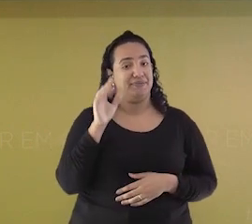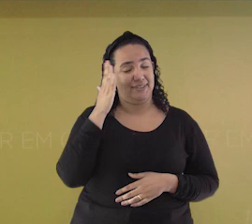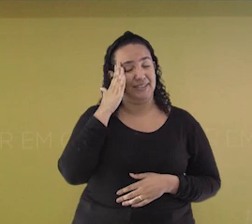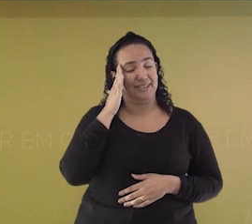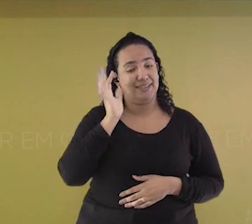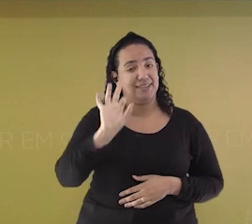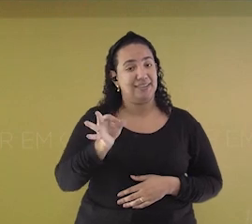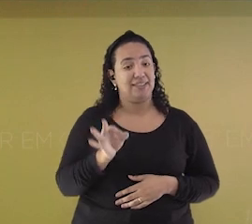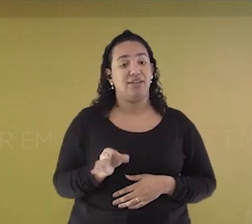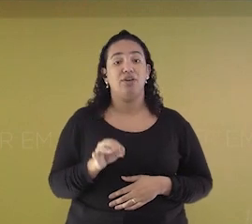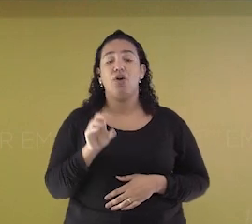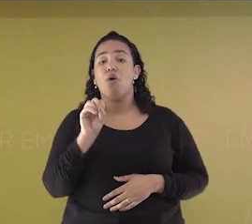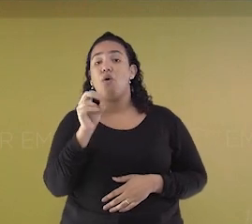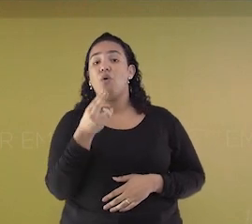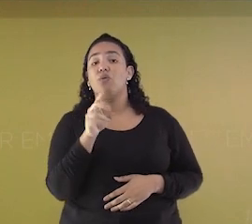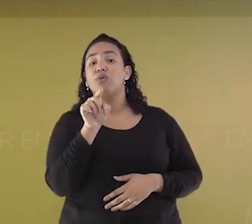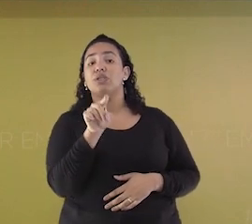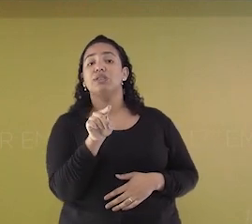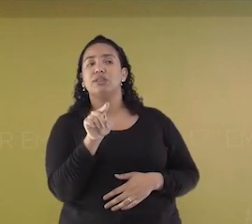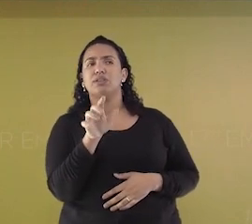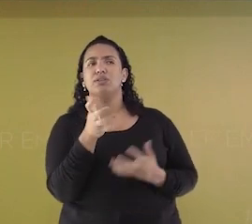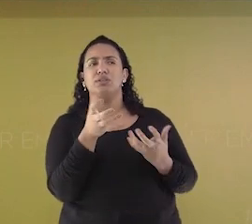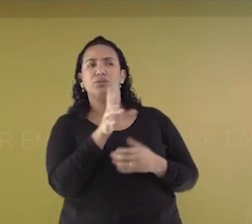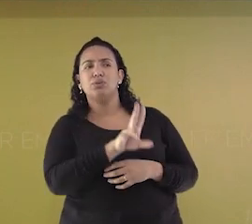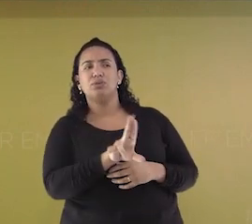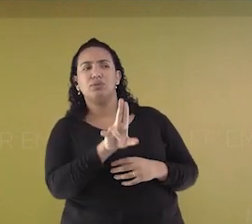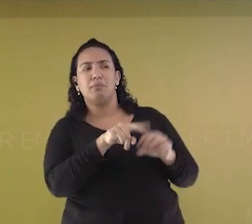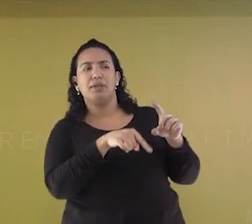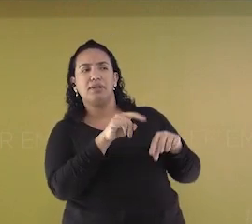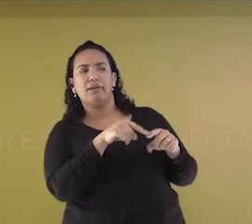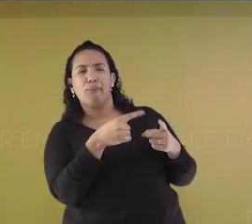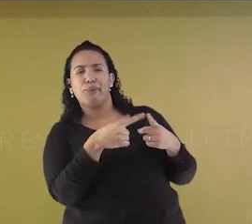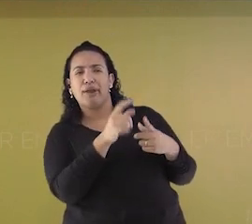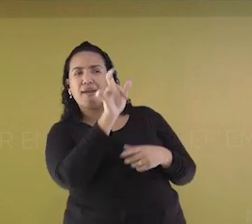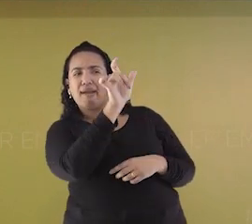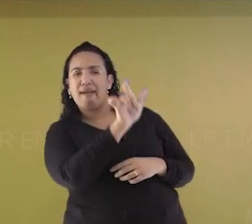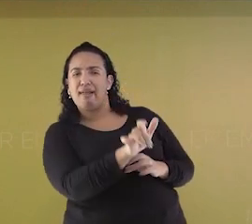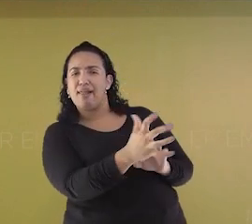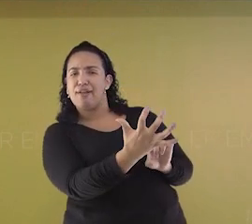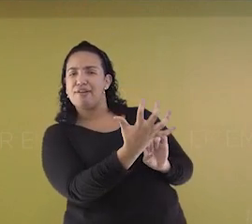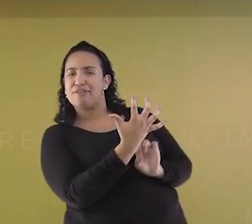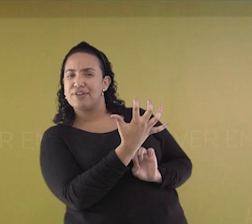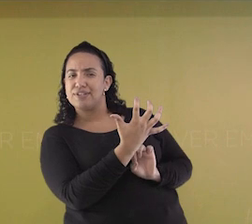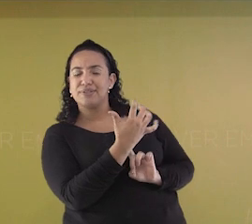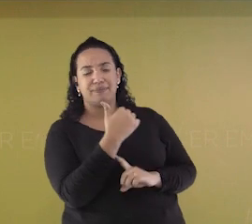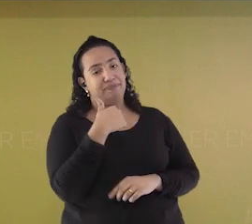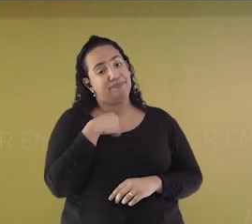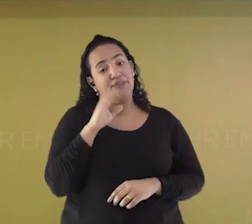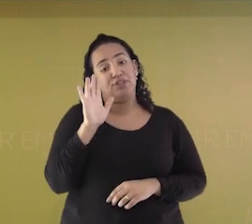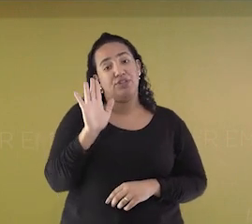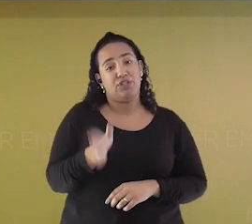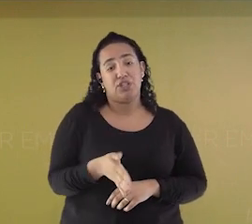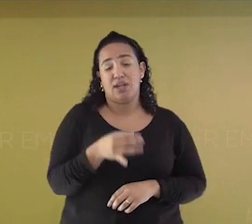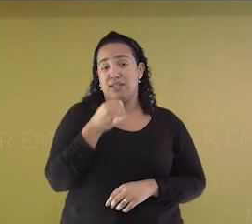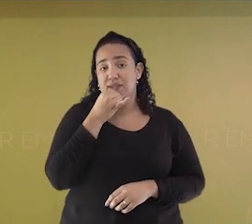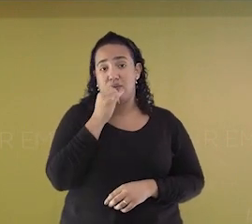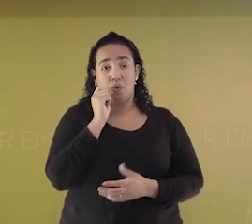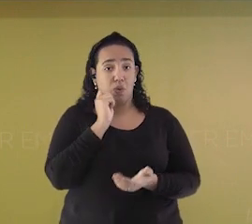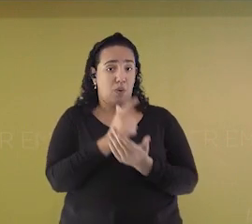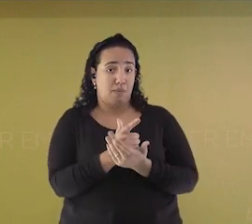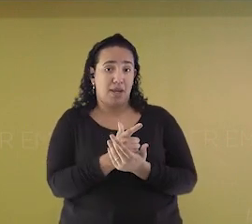E você já usou ou quis usar algum produto por influência dessas pessoas? Eu já. Já